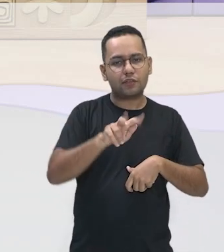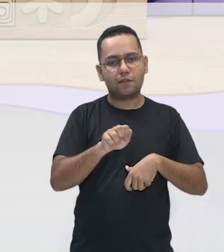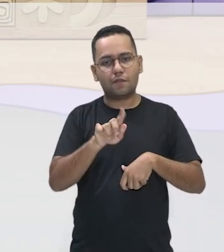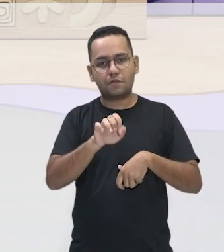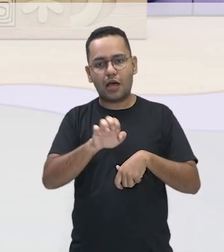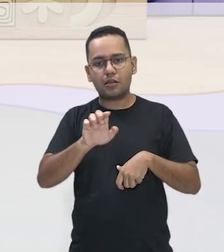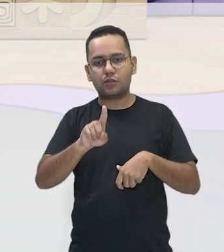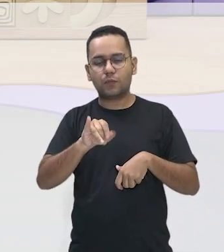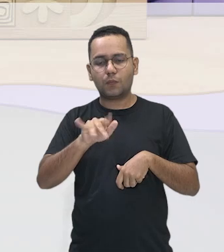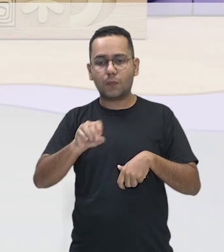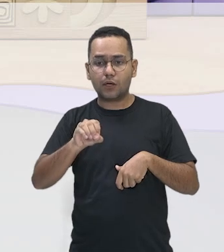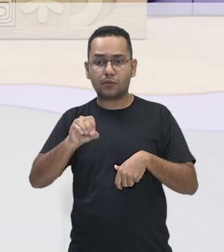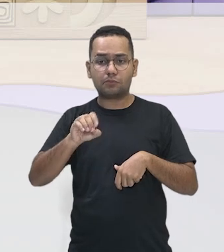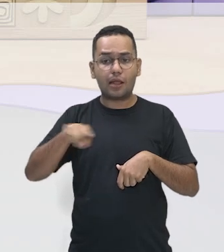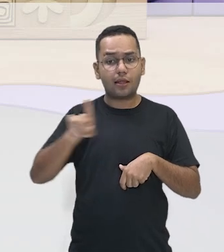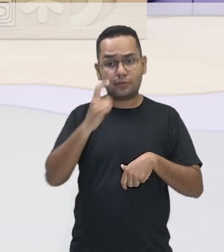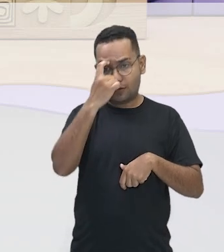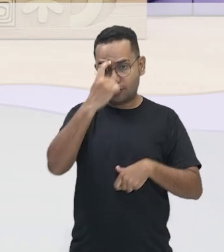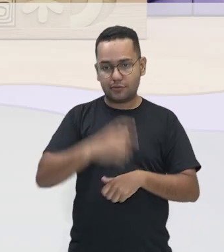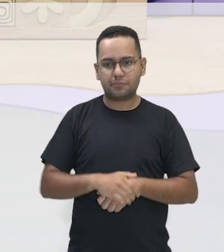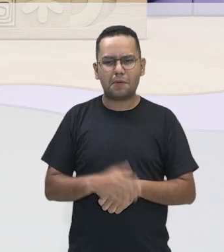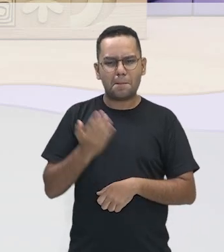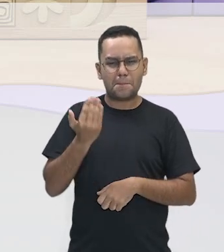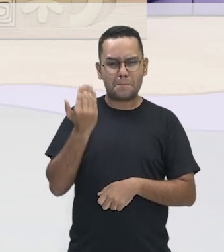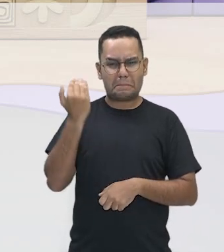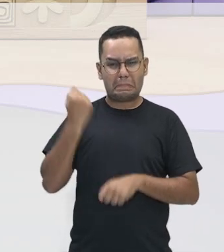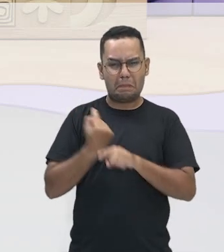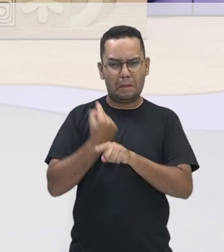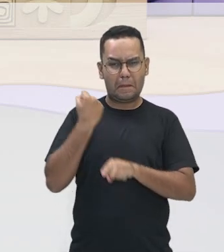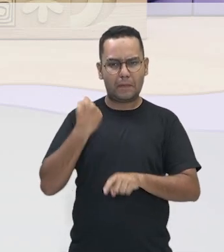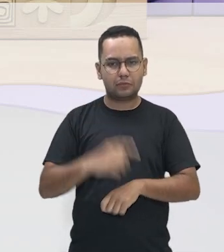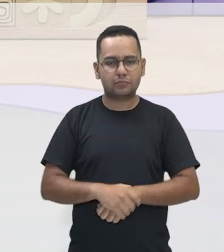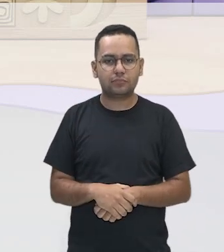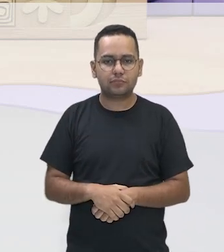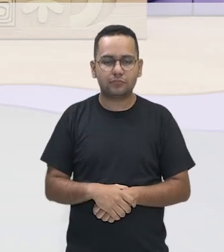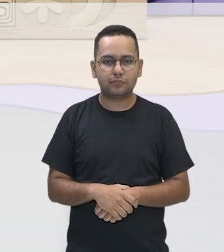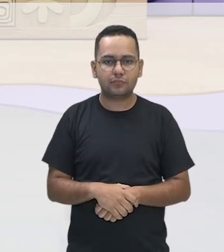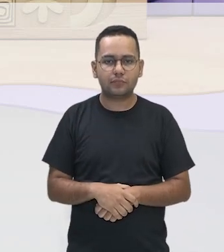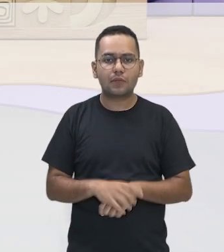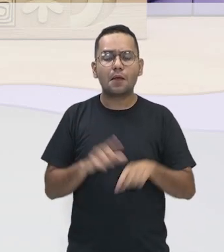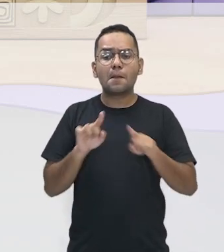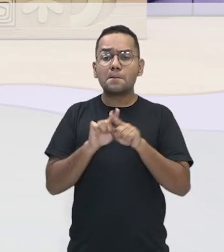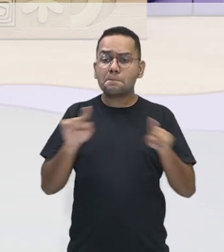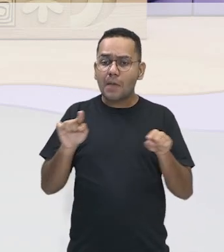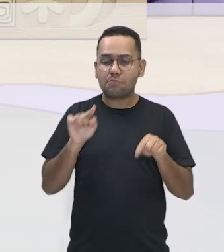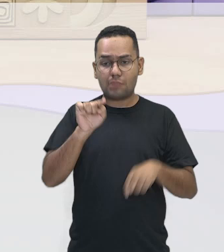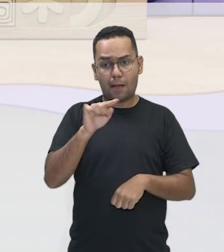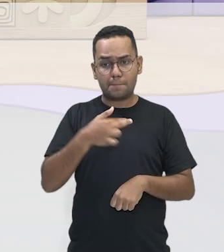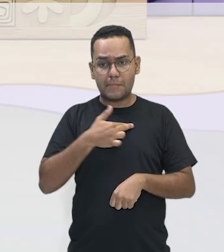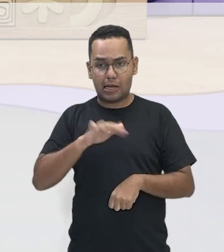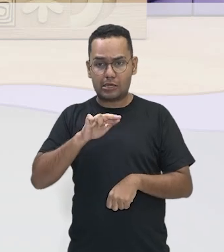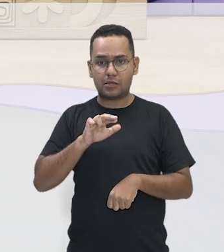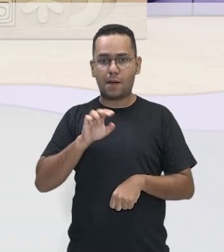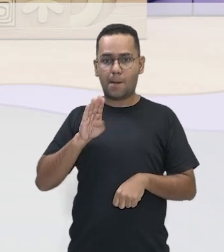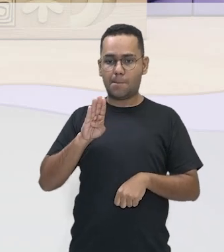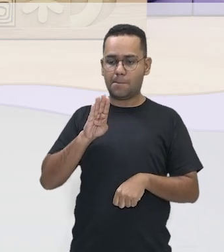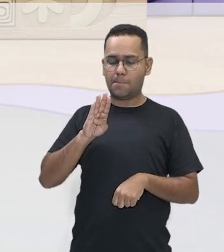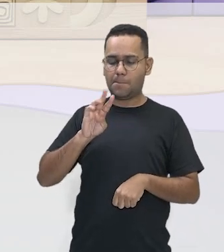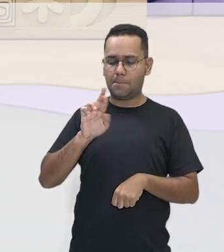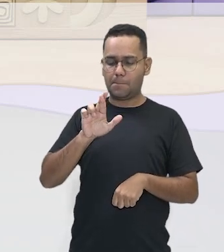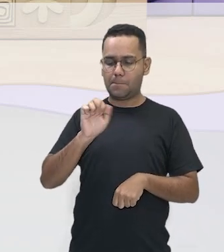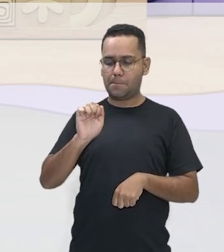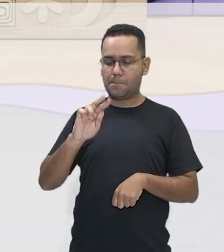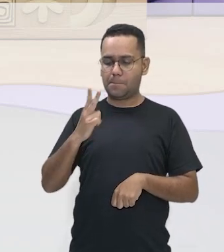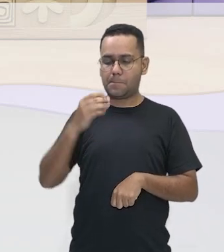Cristo. E para essa religião, Brahma é a força criadora e divina que